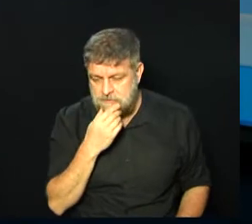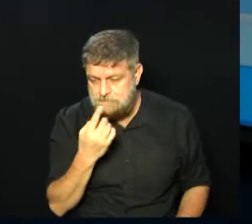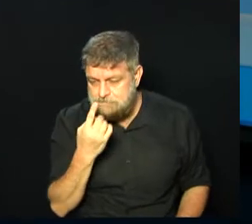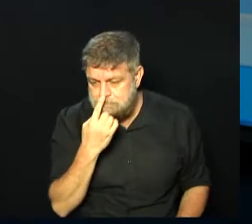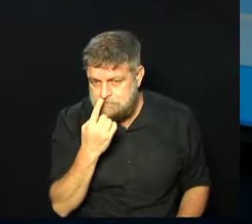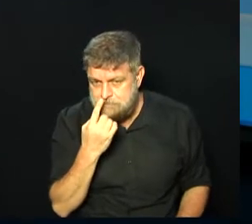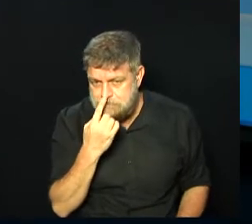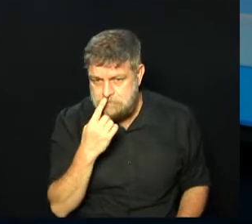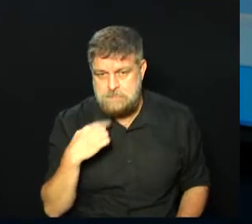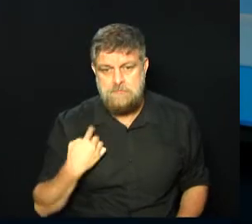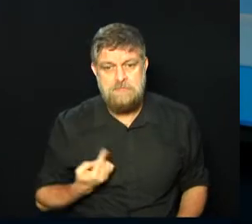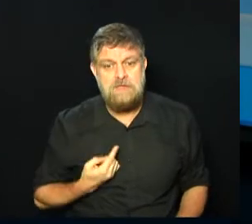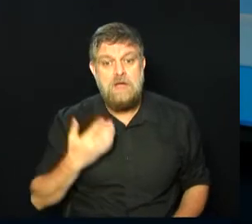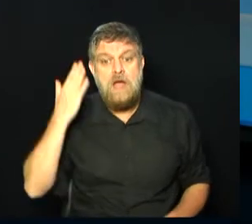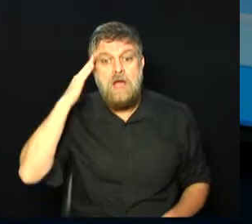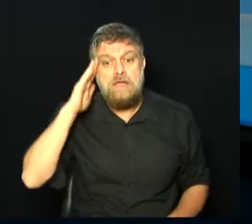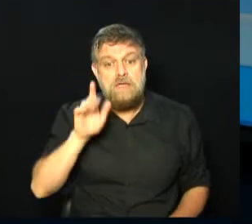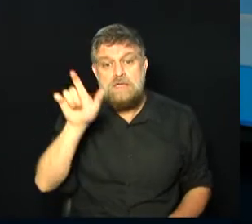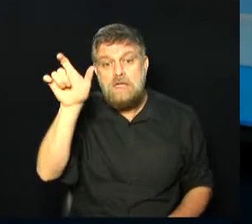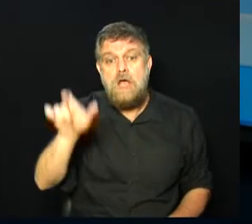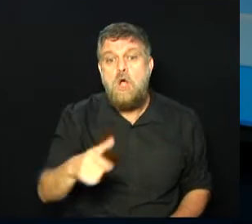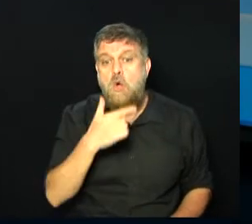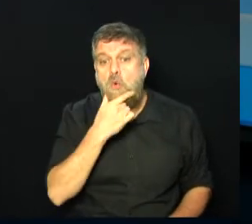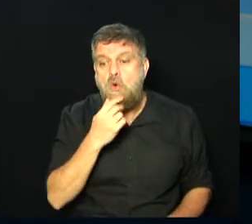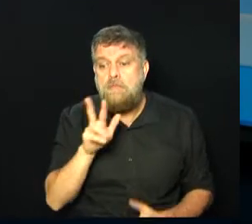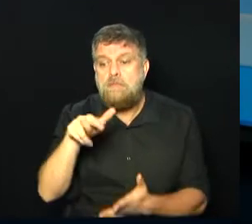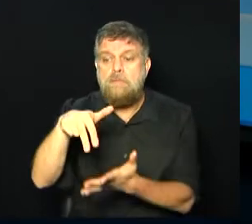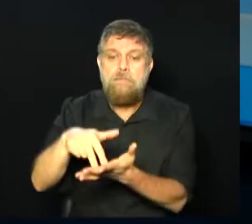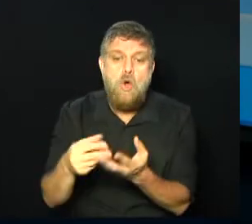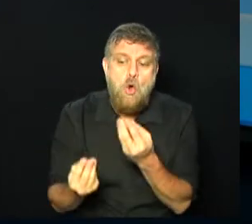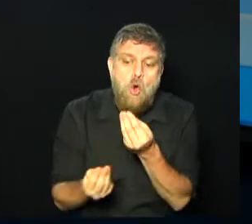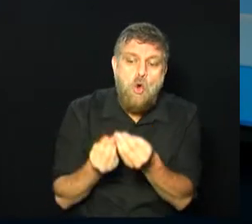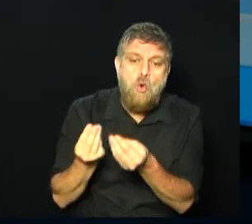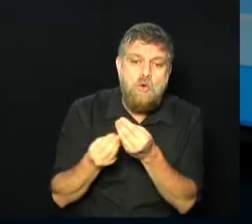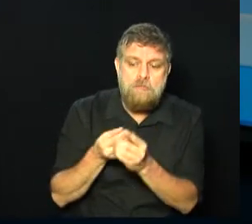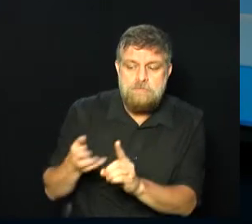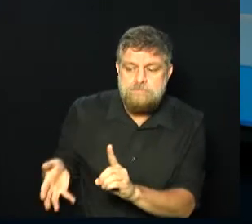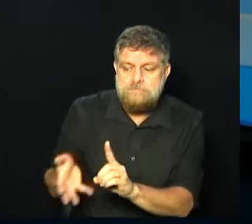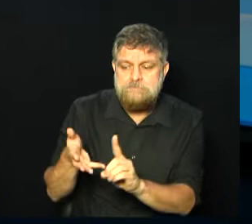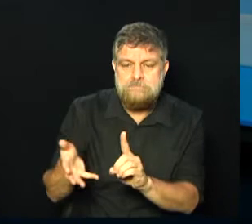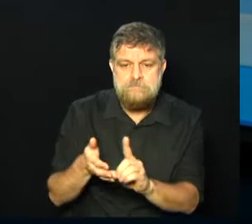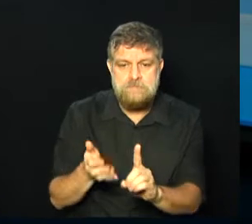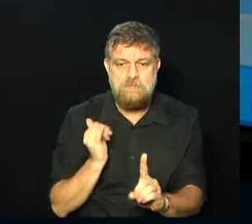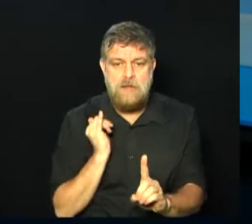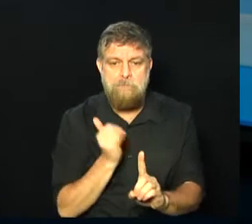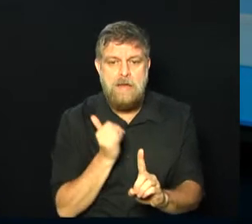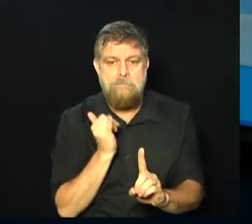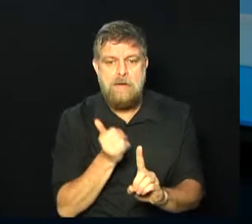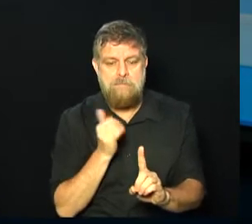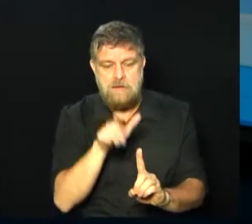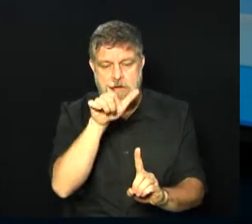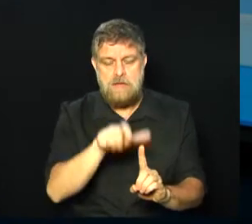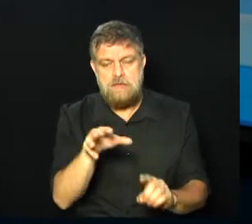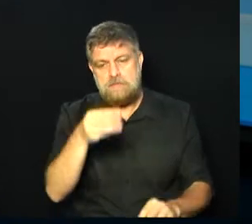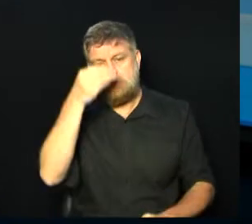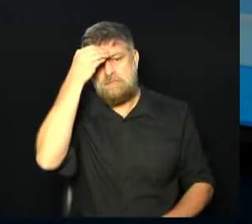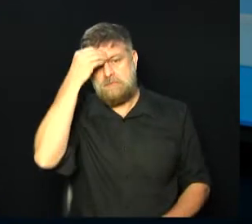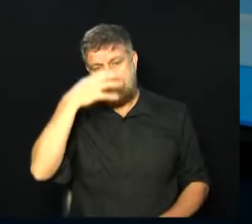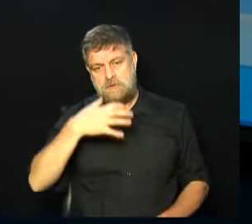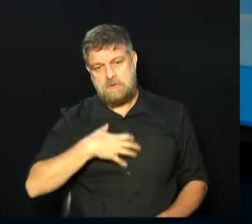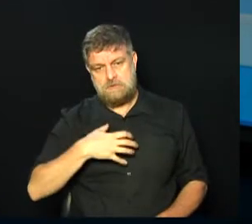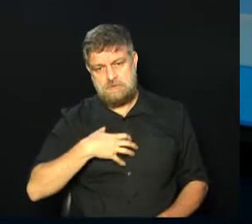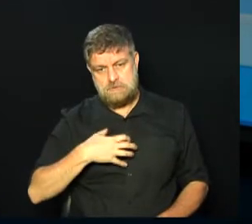Fomos entender onde esse homem estava e como fazer com que essa informação chegasse até ele de forma